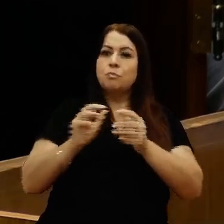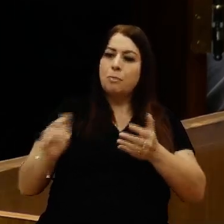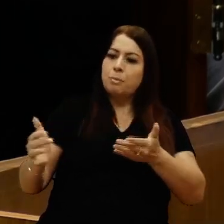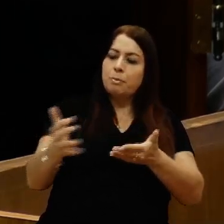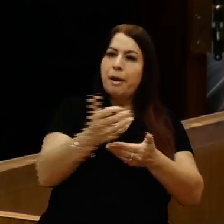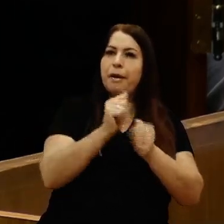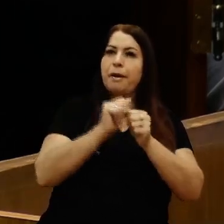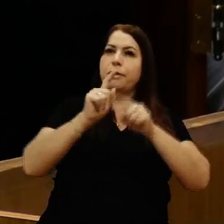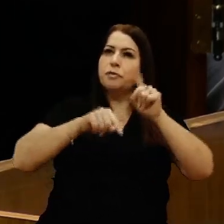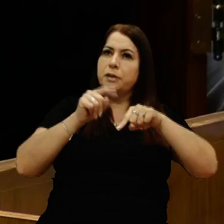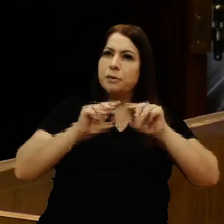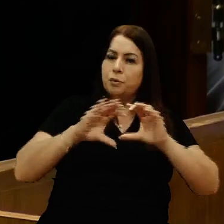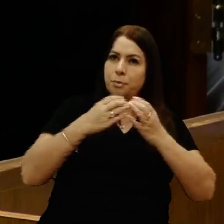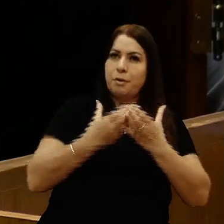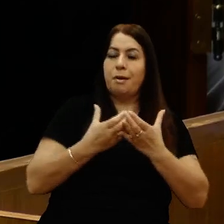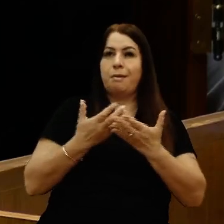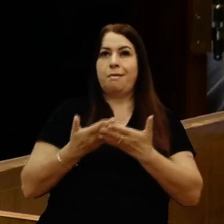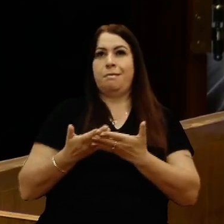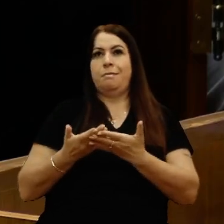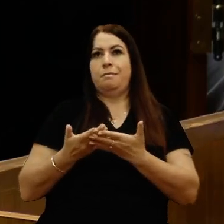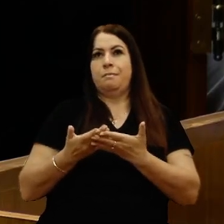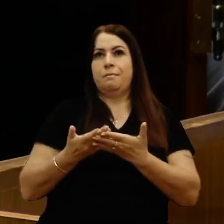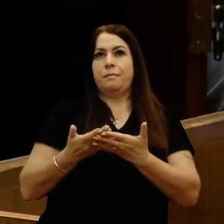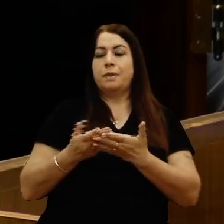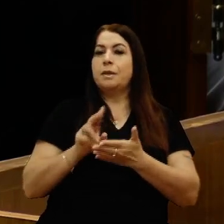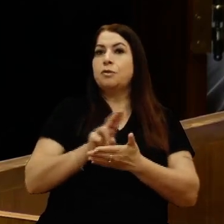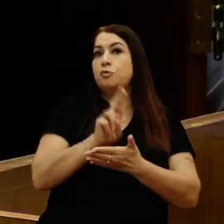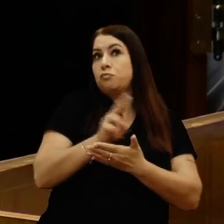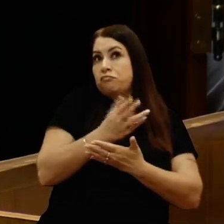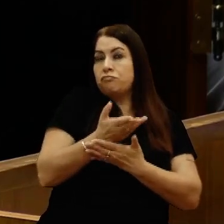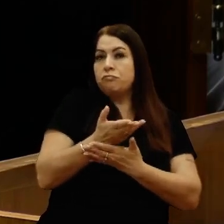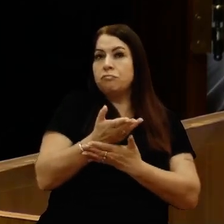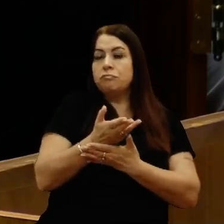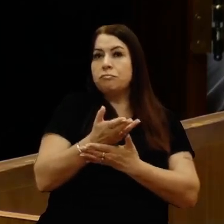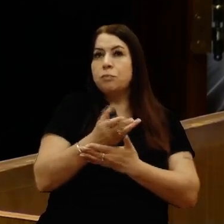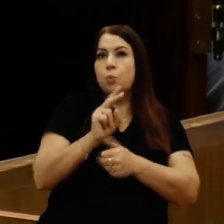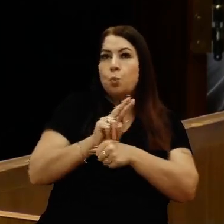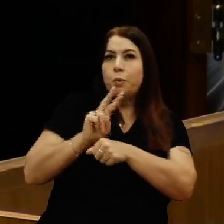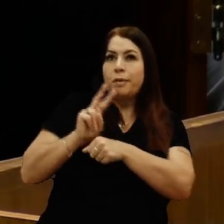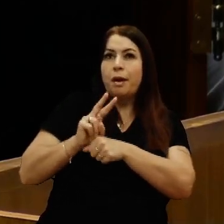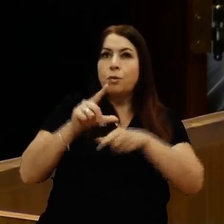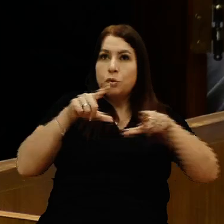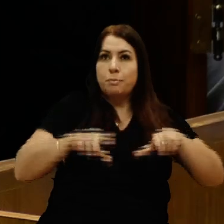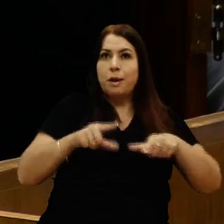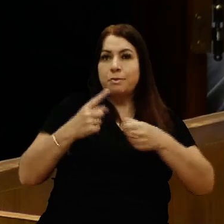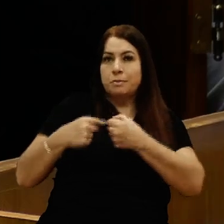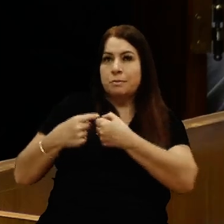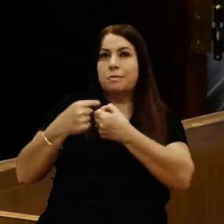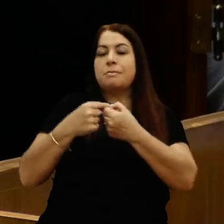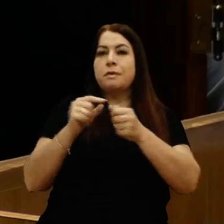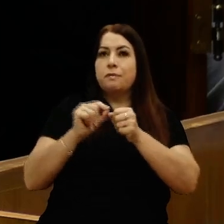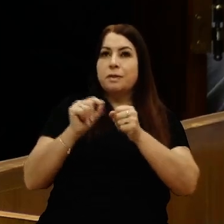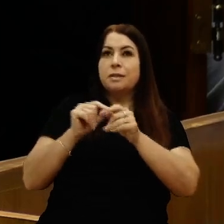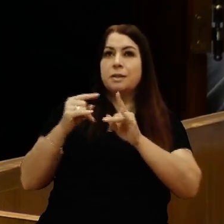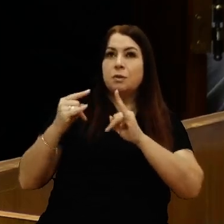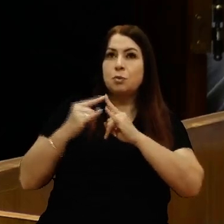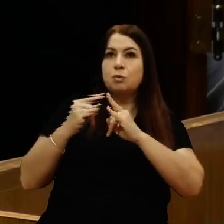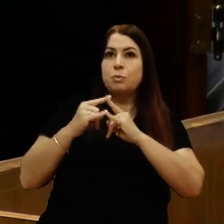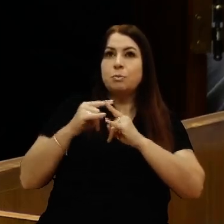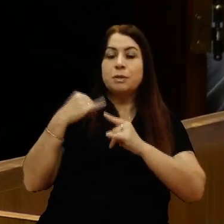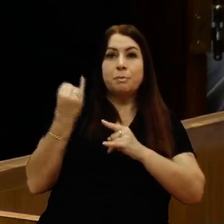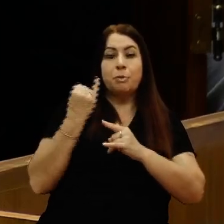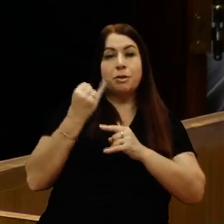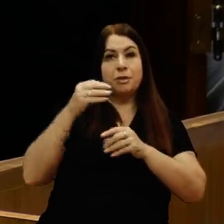arrecadações, de atividades comunitárias, de uso e cuidado do espaço urbano, fazer com que o clube ele possa ser relevante